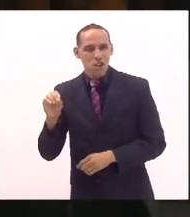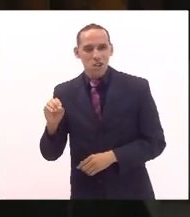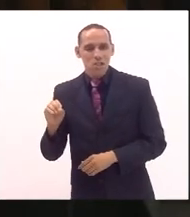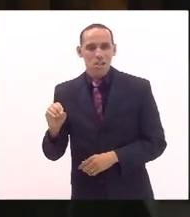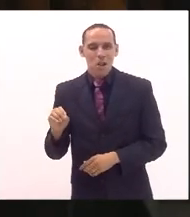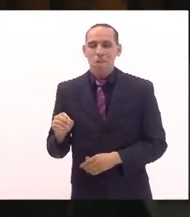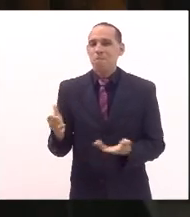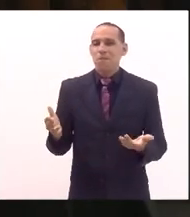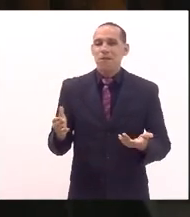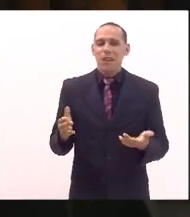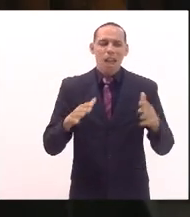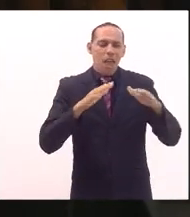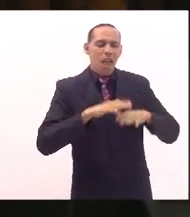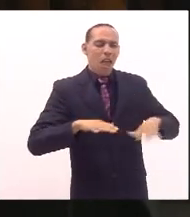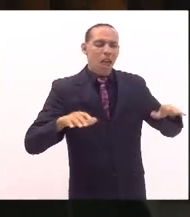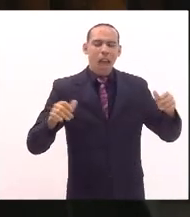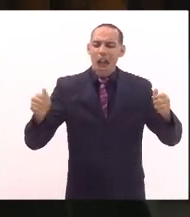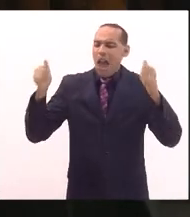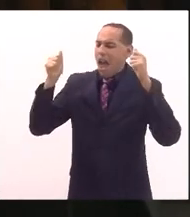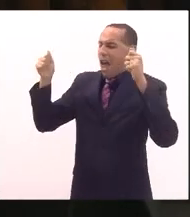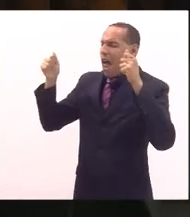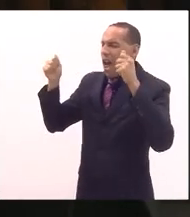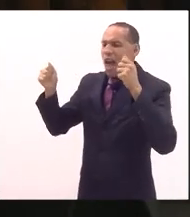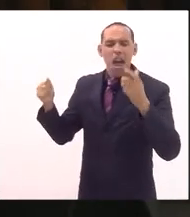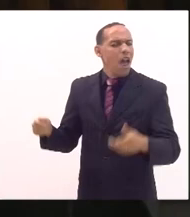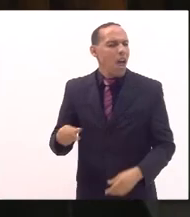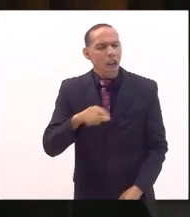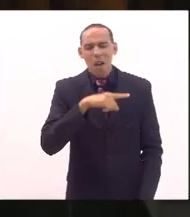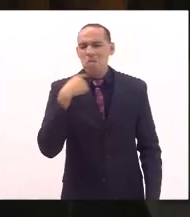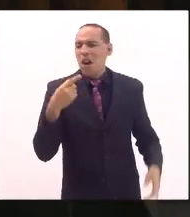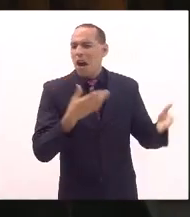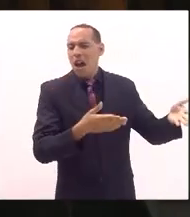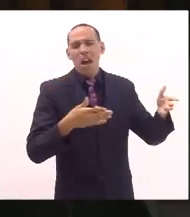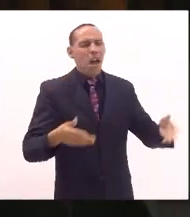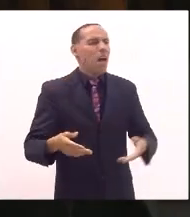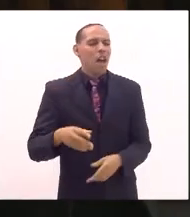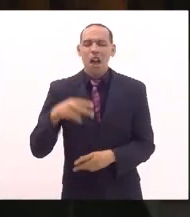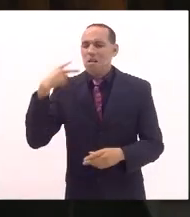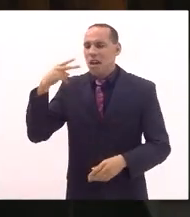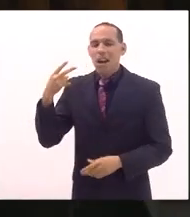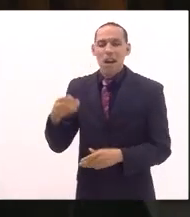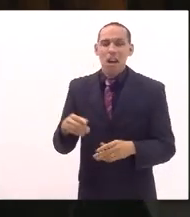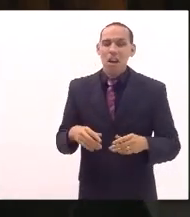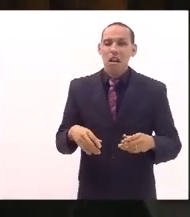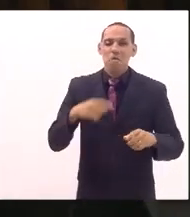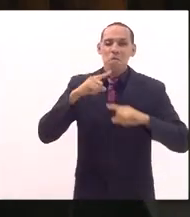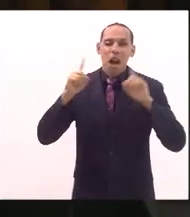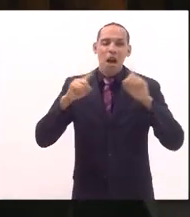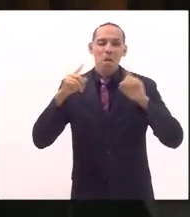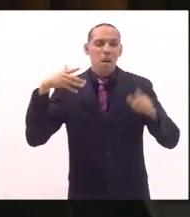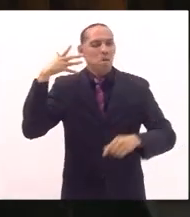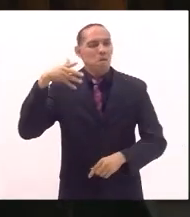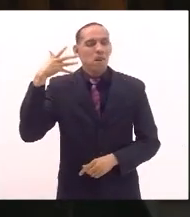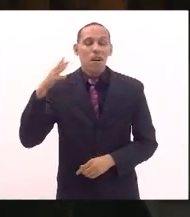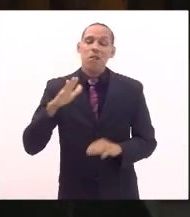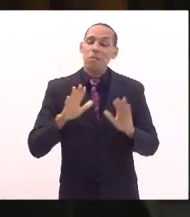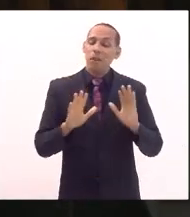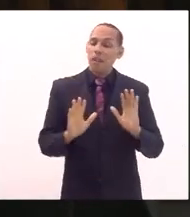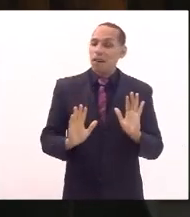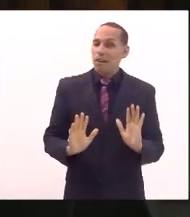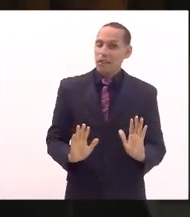inflamados dos Defensores do cadáver da vereadora mas no entanto como se trata